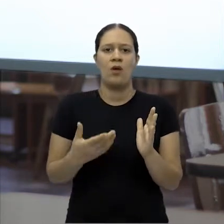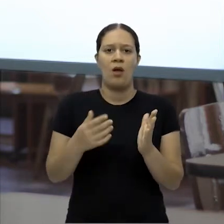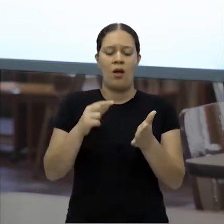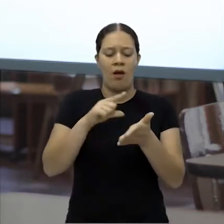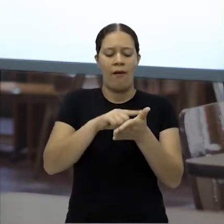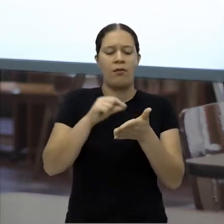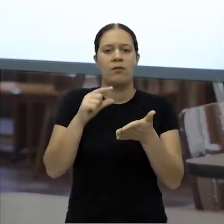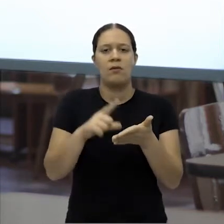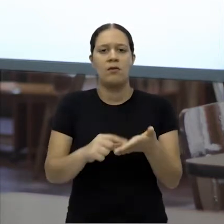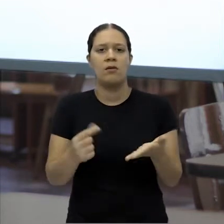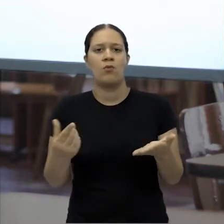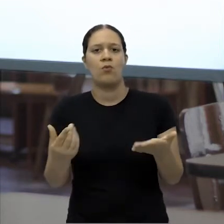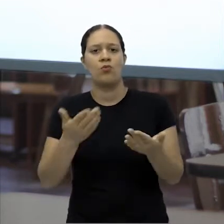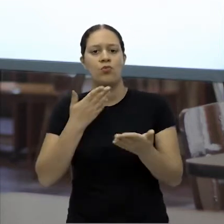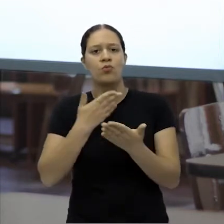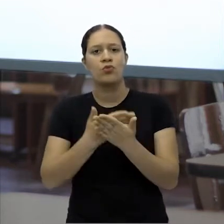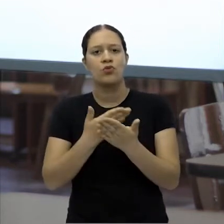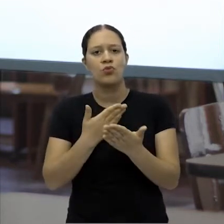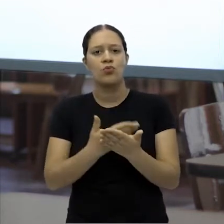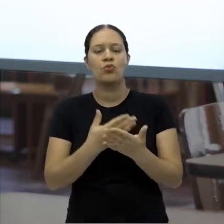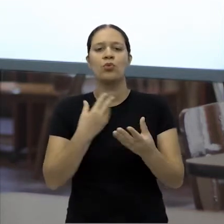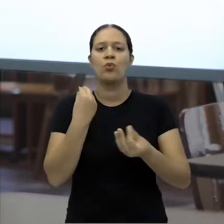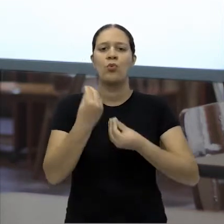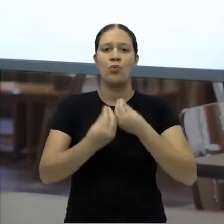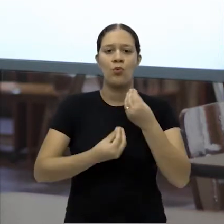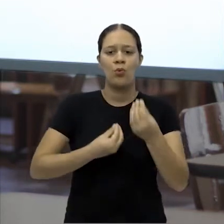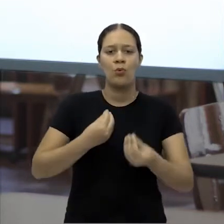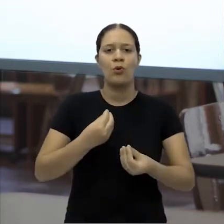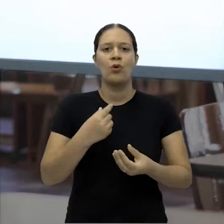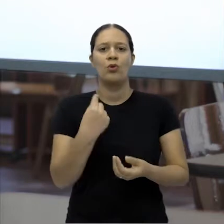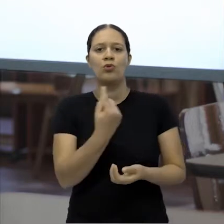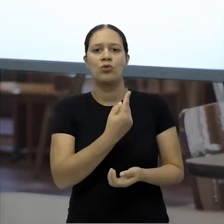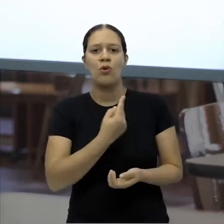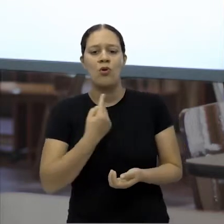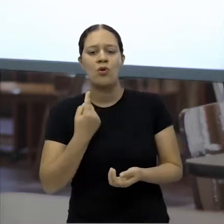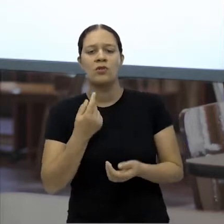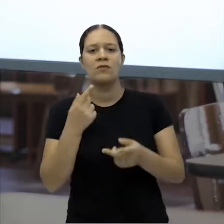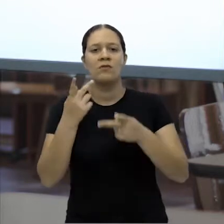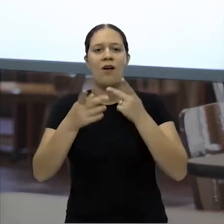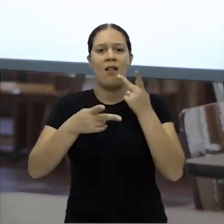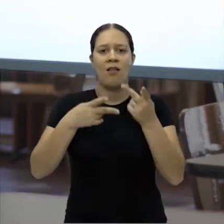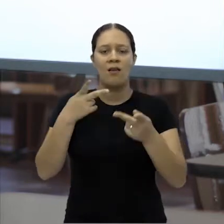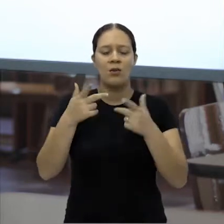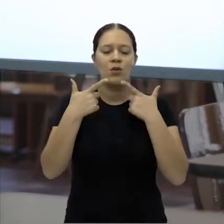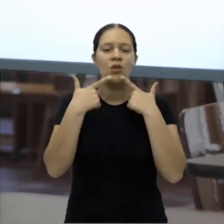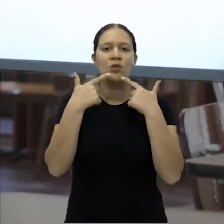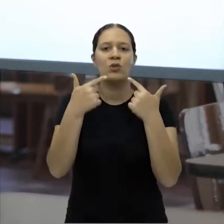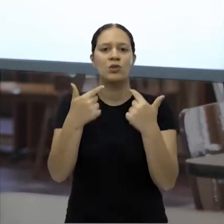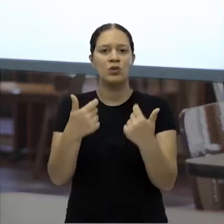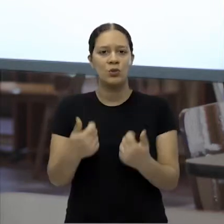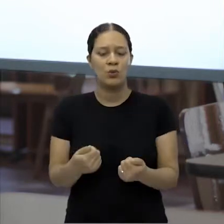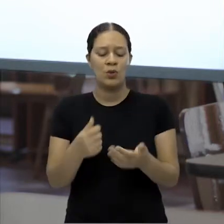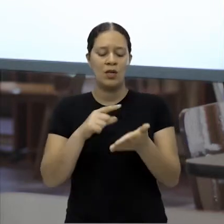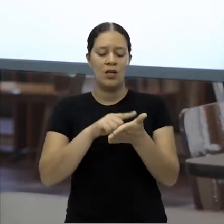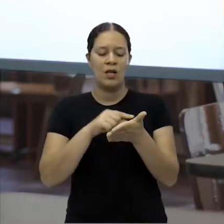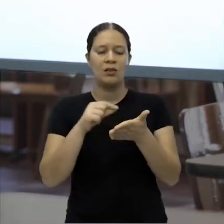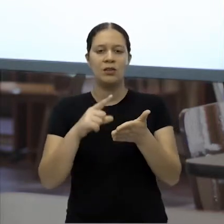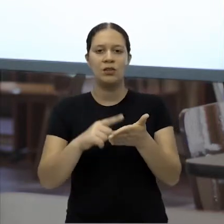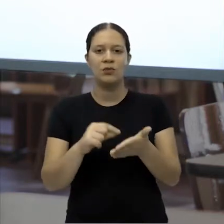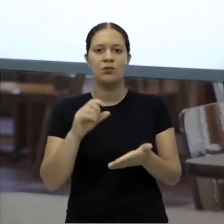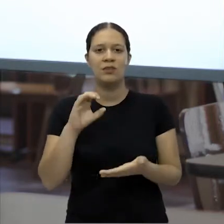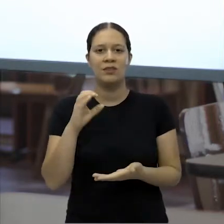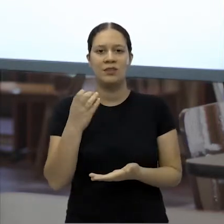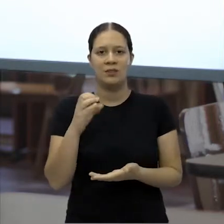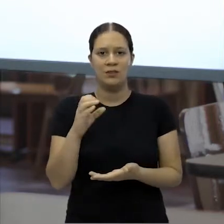portuguesa. Posso fazer um estudo sobre como nós falamos, os aspectos linguísticos. Isso vai gerar um